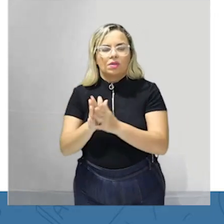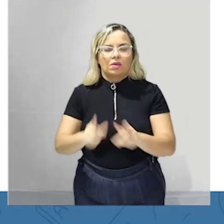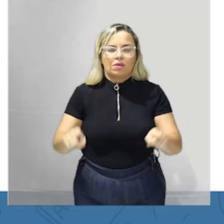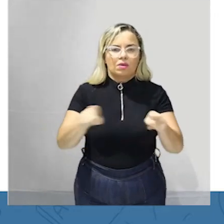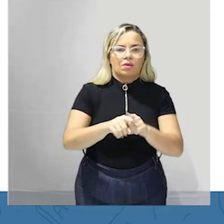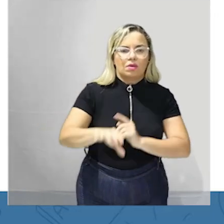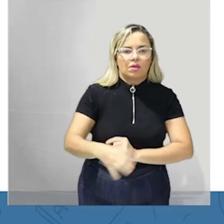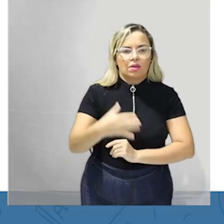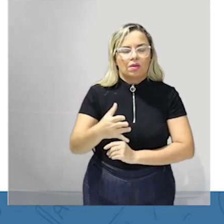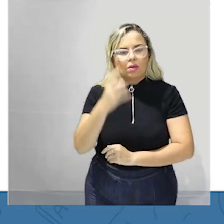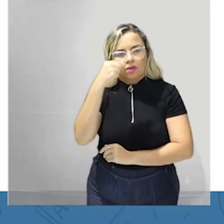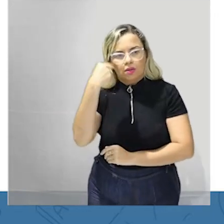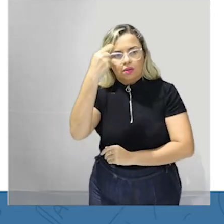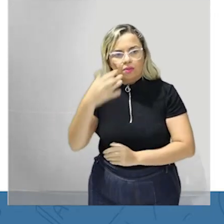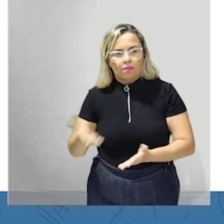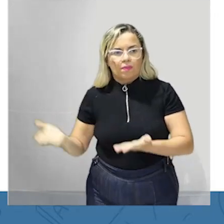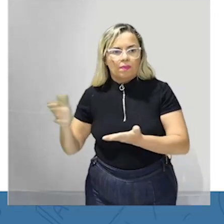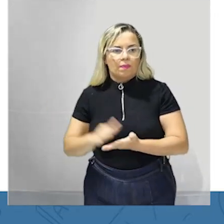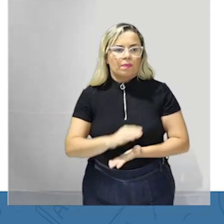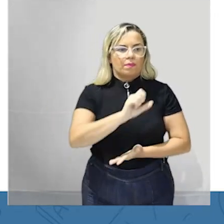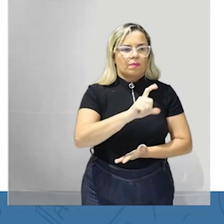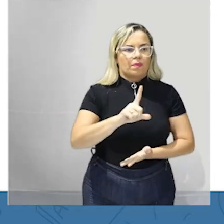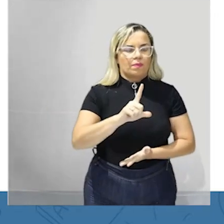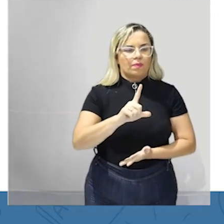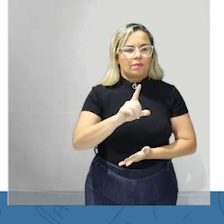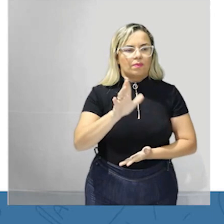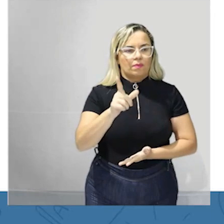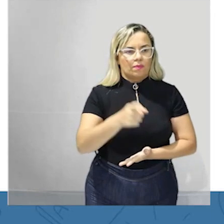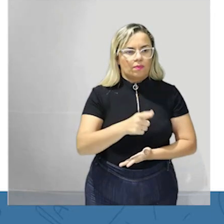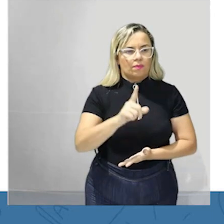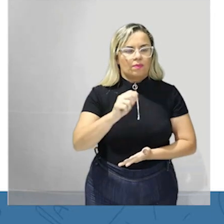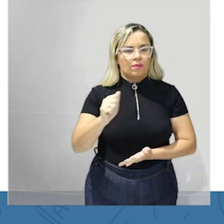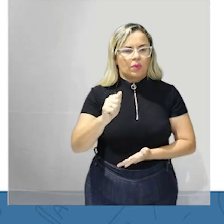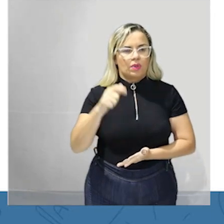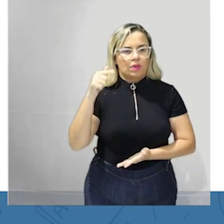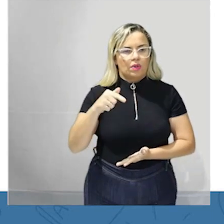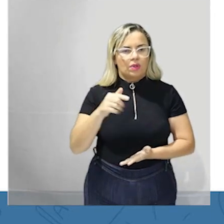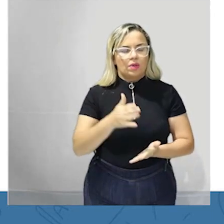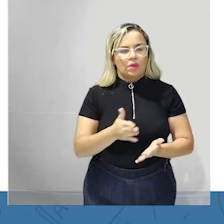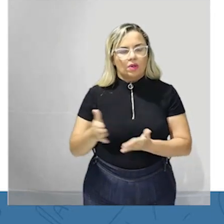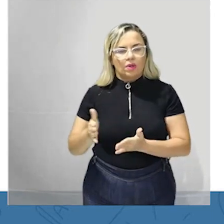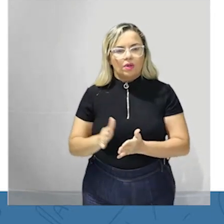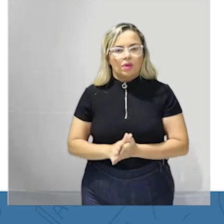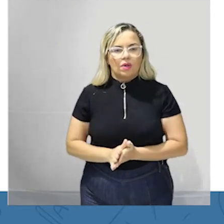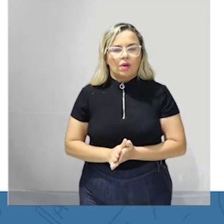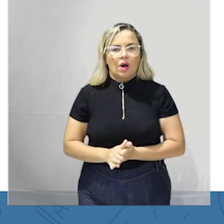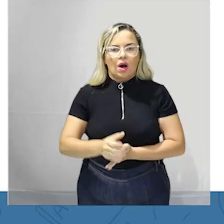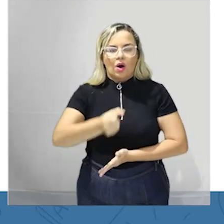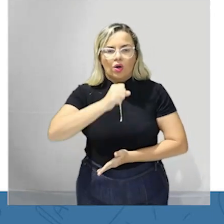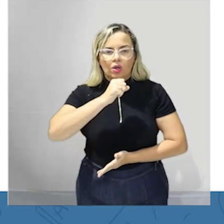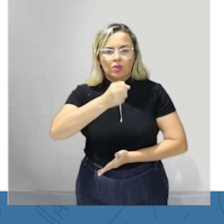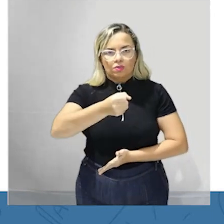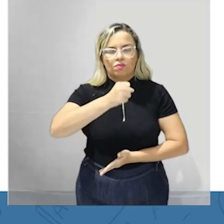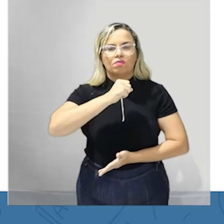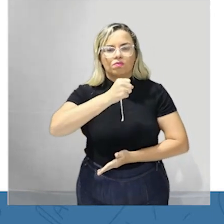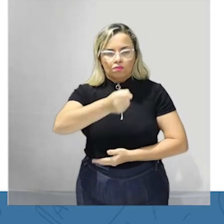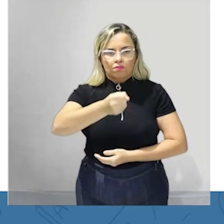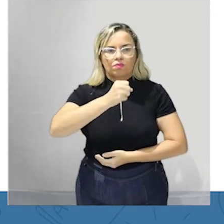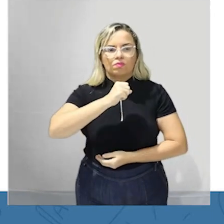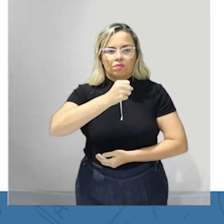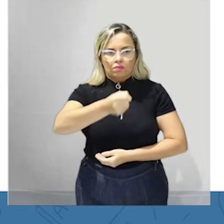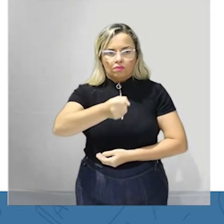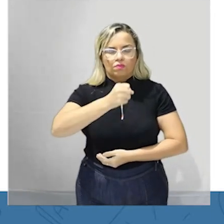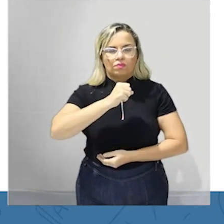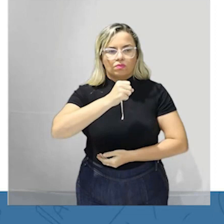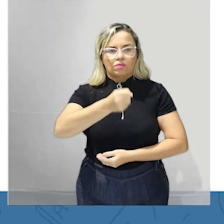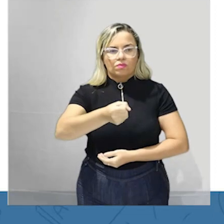la periodista é jornalista. Eu tenho o jornalista, eu tenho a jornalista. tá? O nome jornalista,